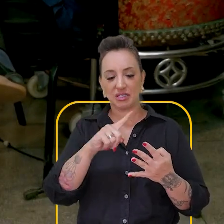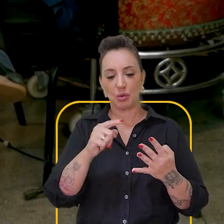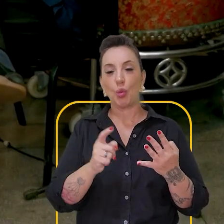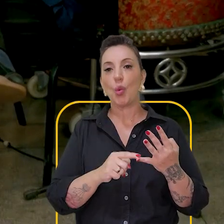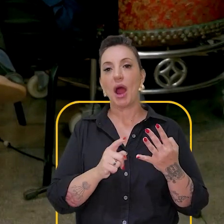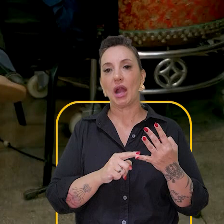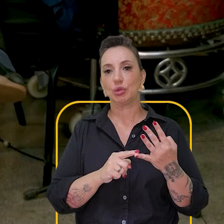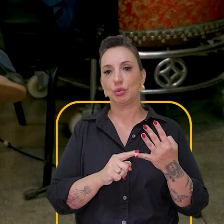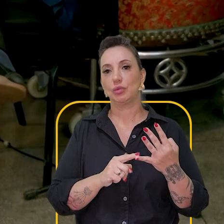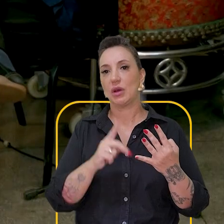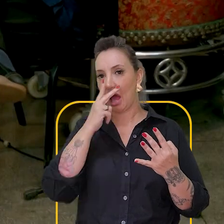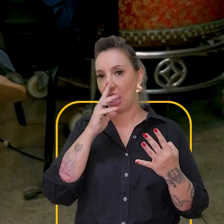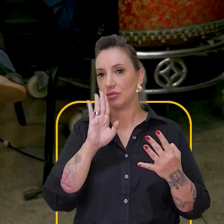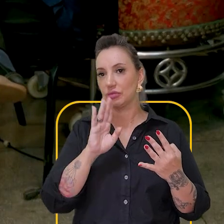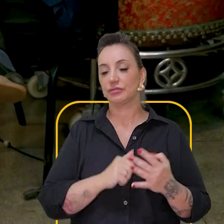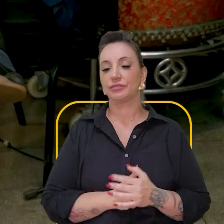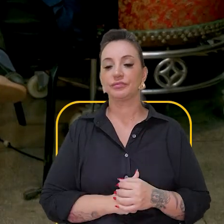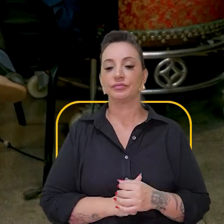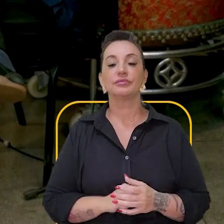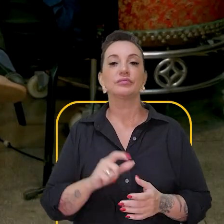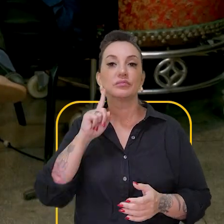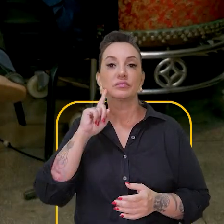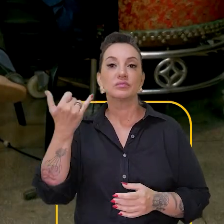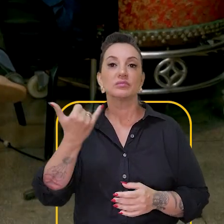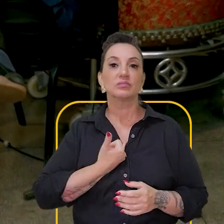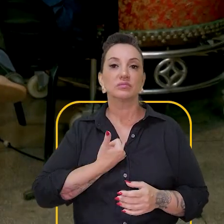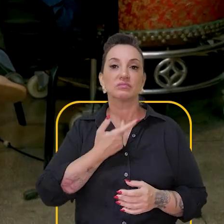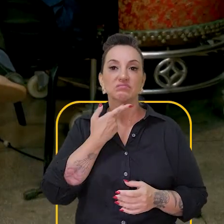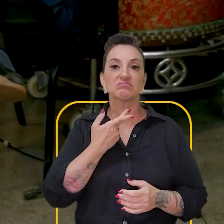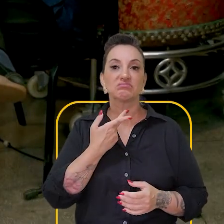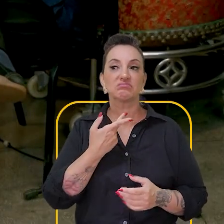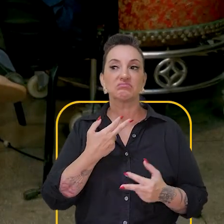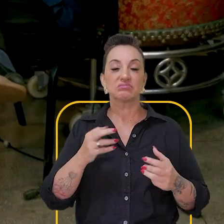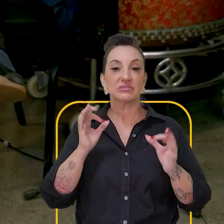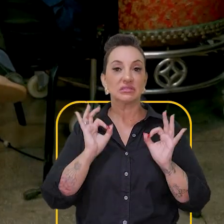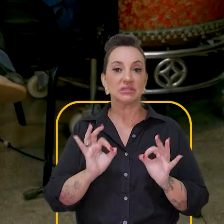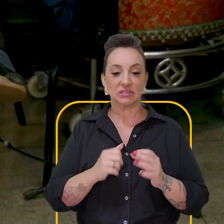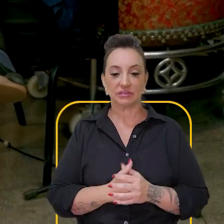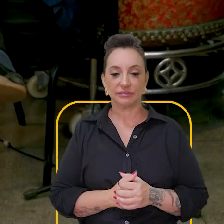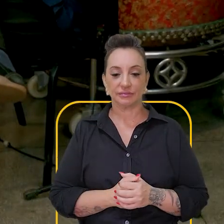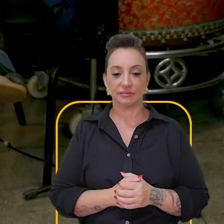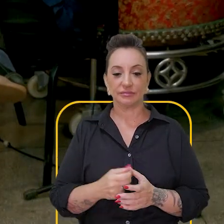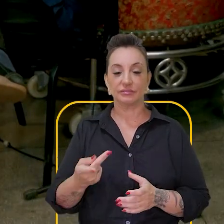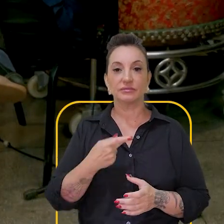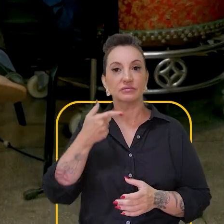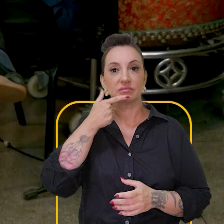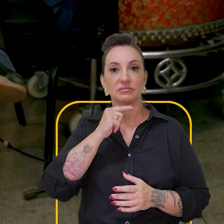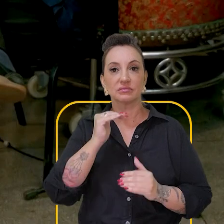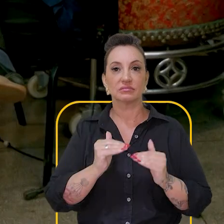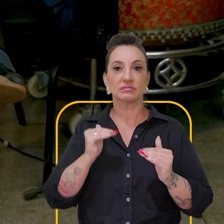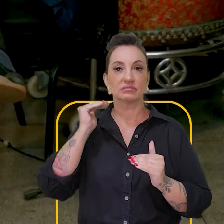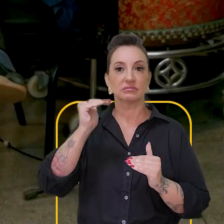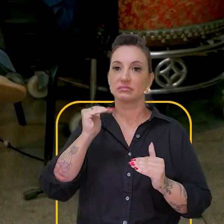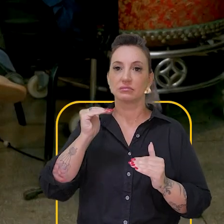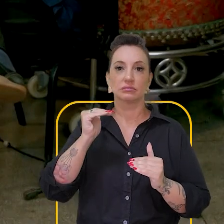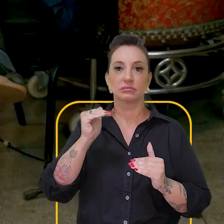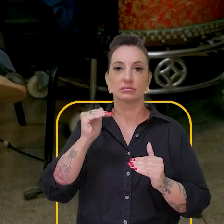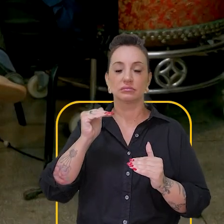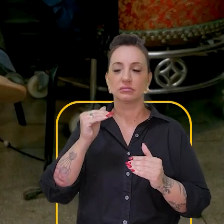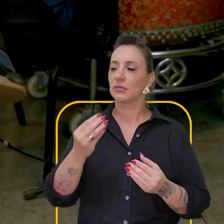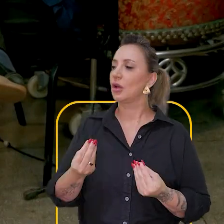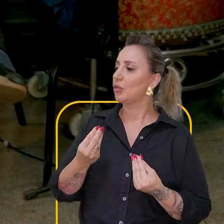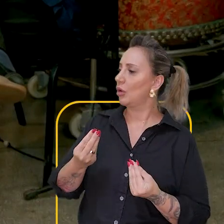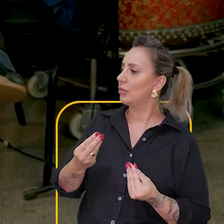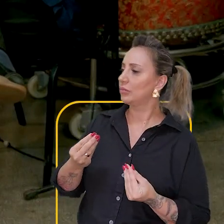gente não consegue passar mais disso Falei como assim como não ele falou não durbano você ainda é um professor você vive